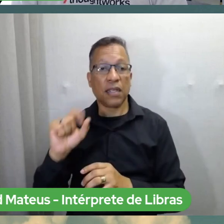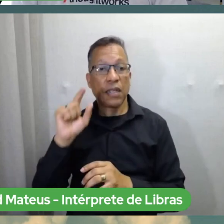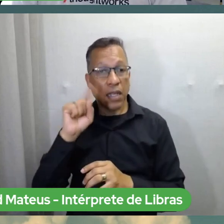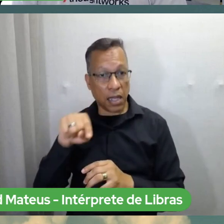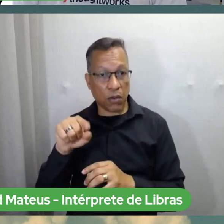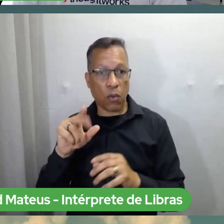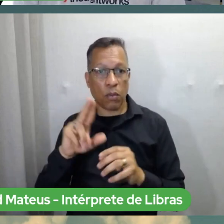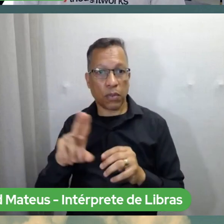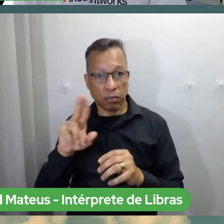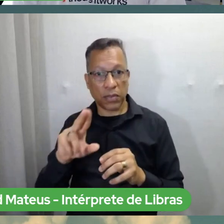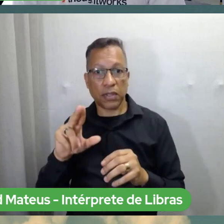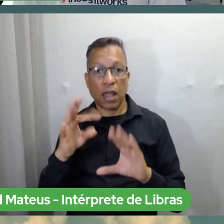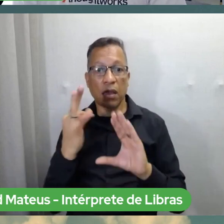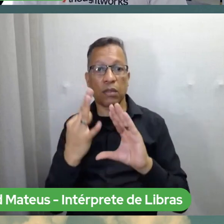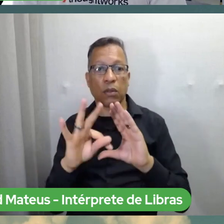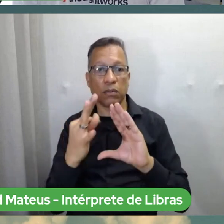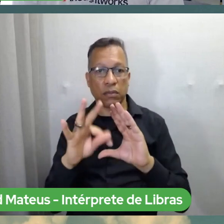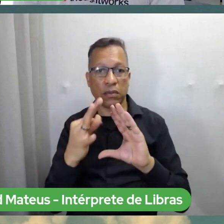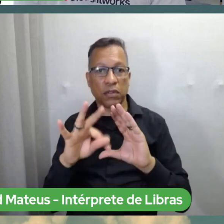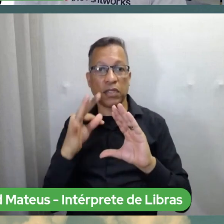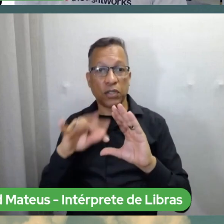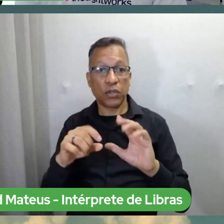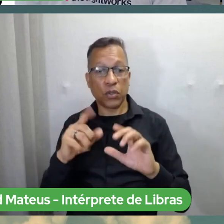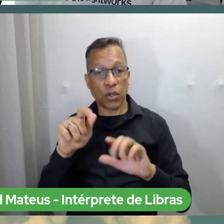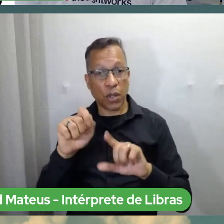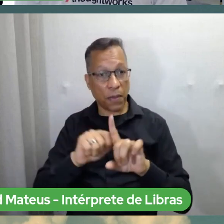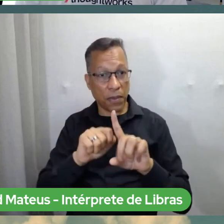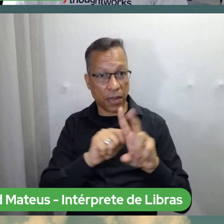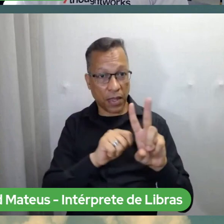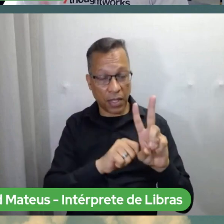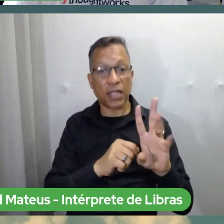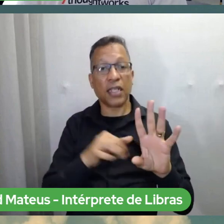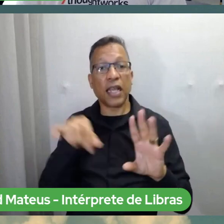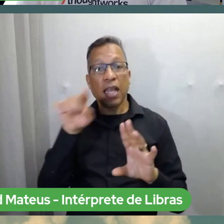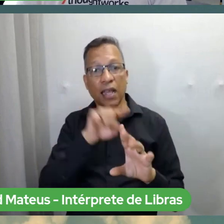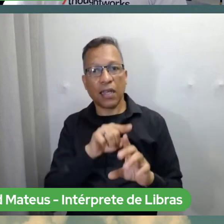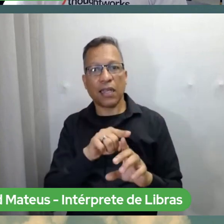da ThoughtWorks, gerada mensalmente, onde a gente conta as novidades, conteúdos úteis